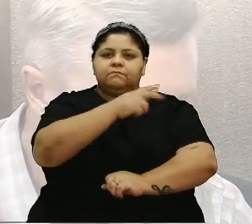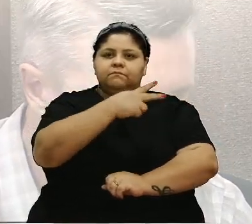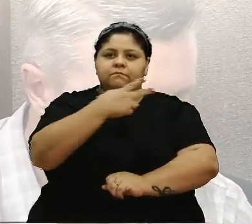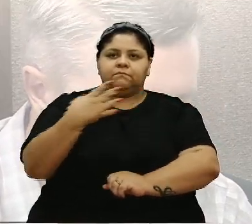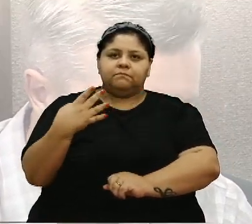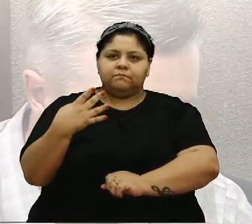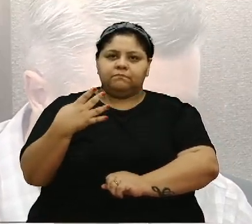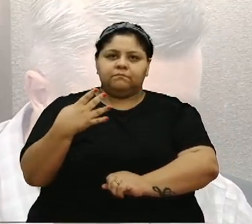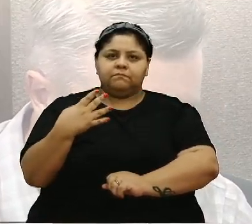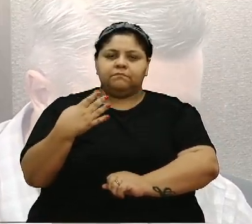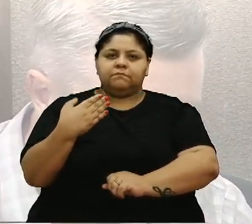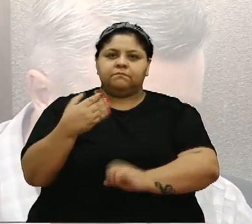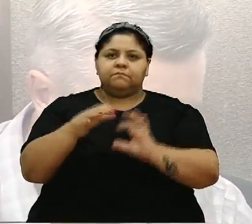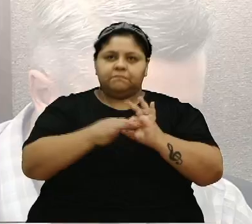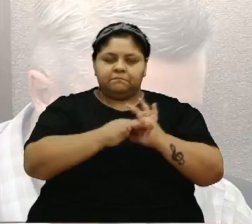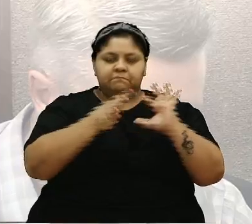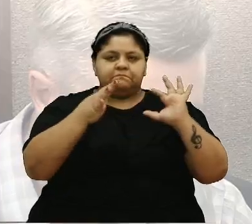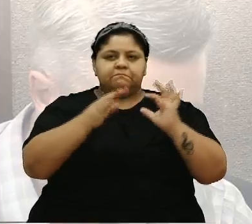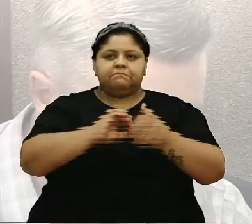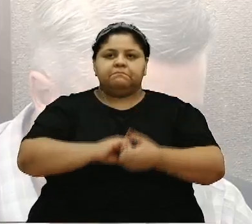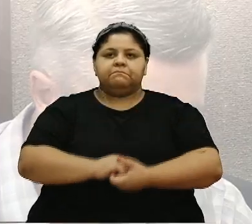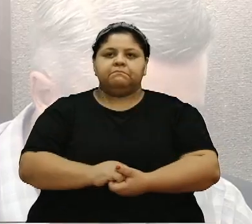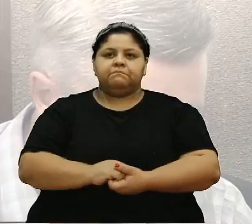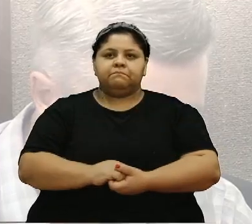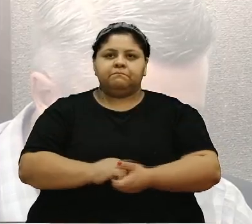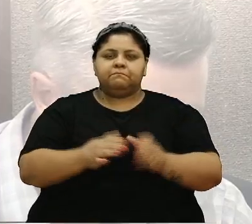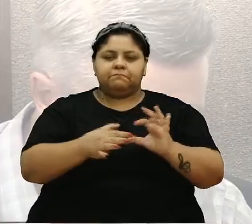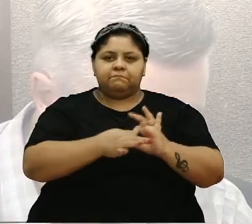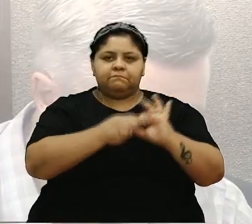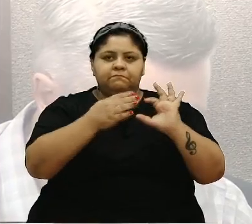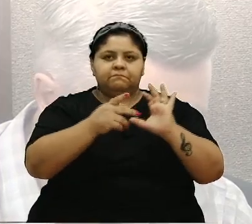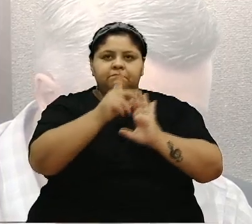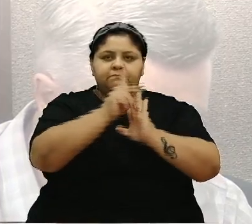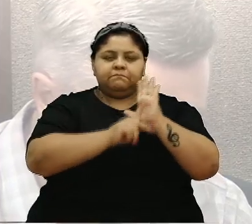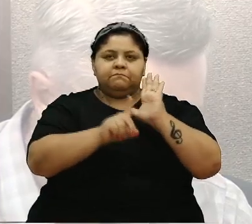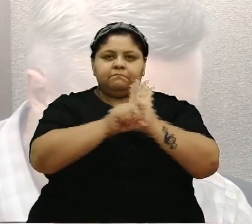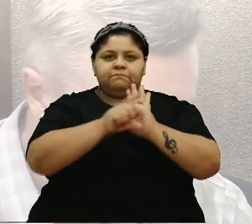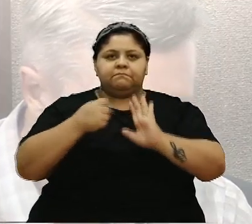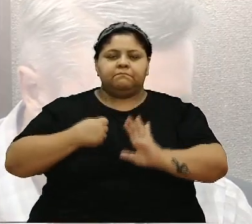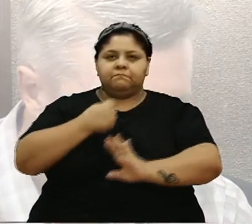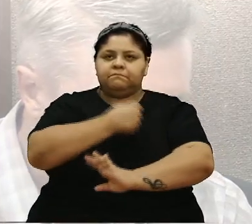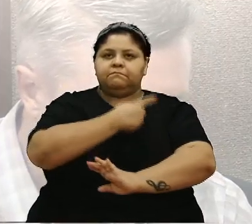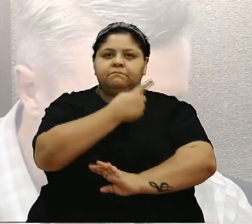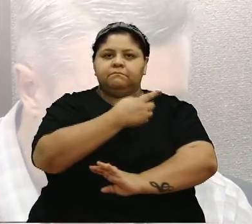558/2024. Favorável. Parecer favorável ao projeto de lei número